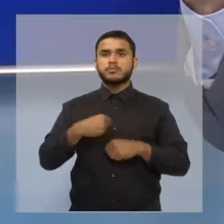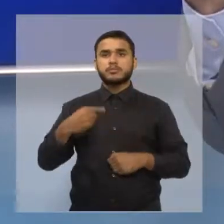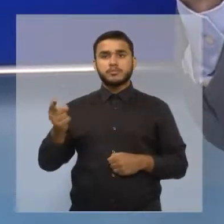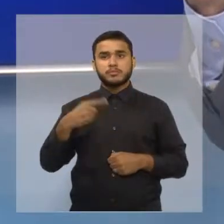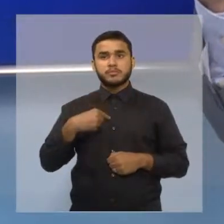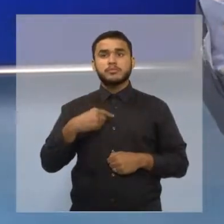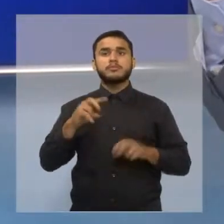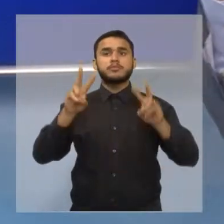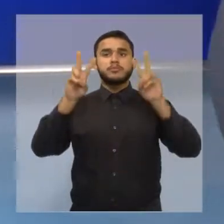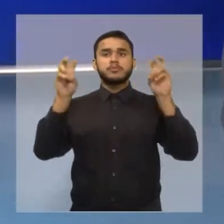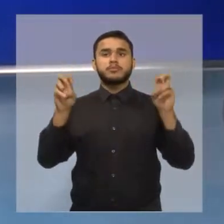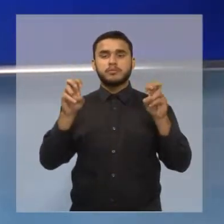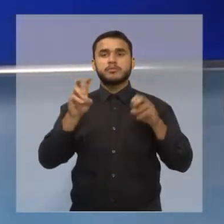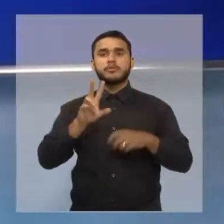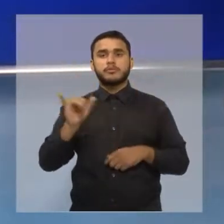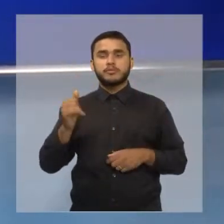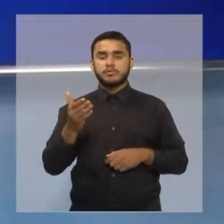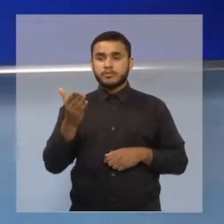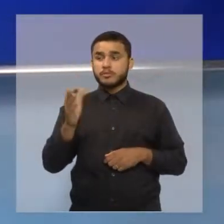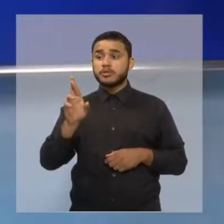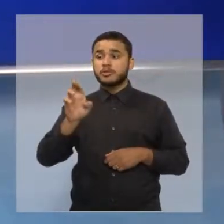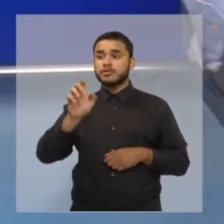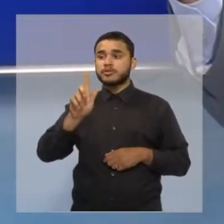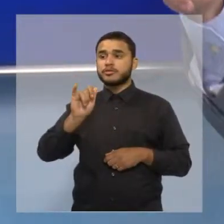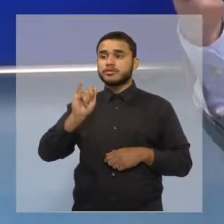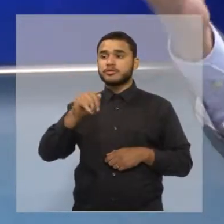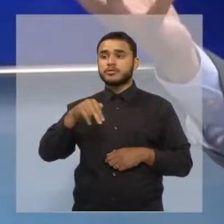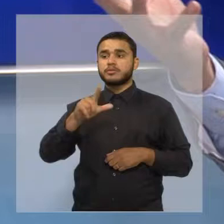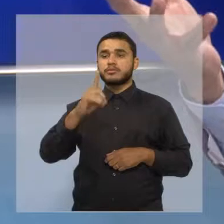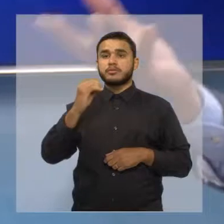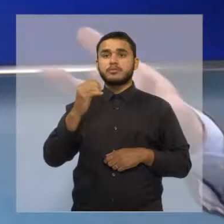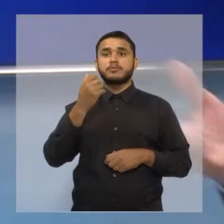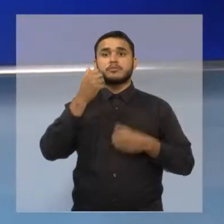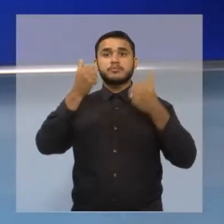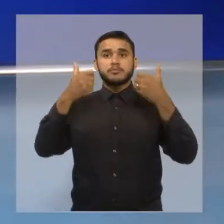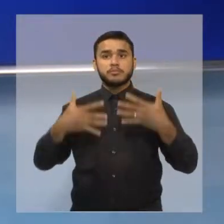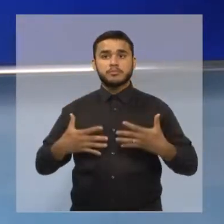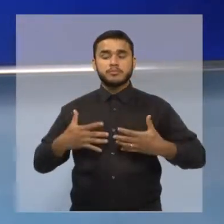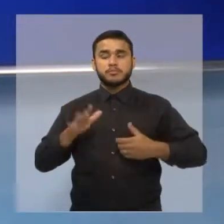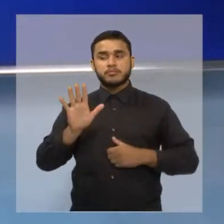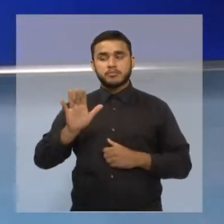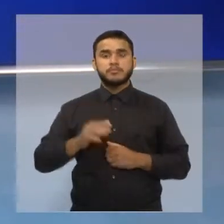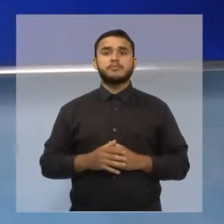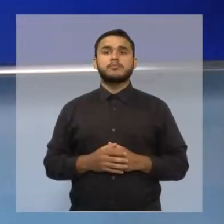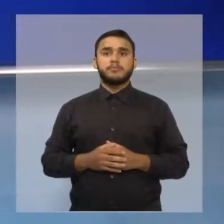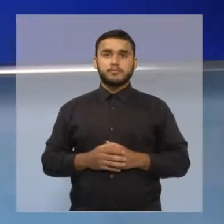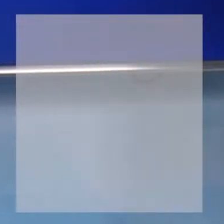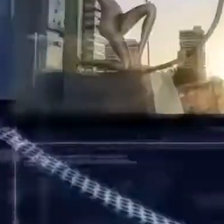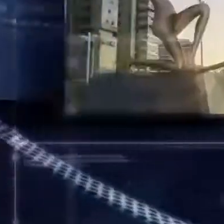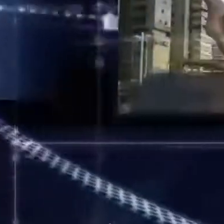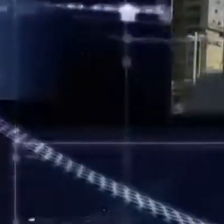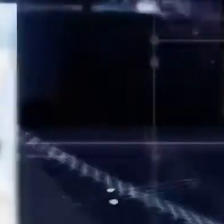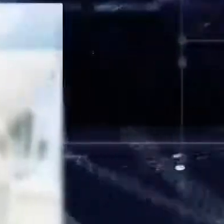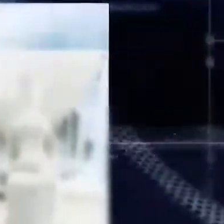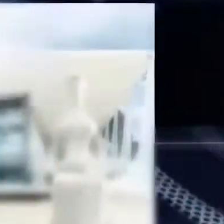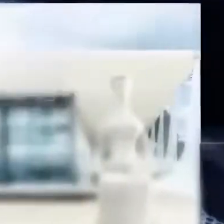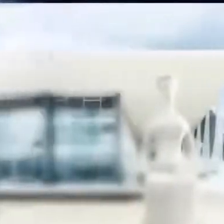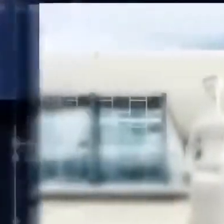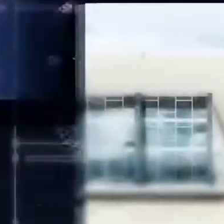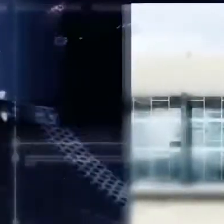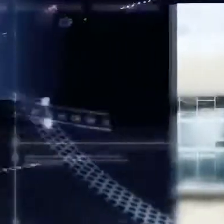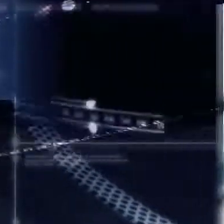a propósito, quando eu voltar, eu quero recomeçar com o professor Reginaldo, porque foi nessa sequência que ele finalizou a sua fala. Um minuto só.